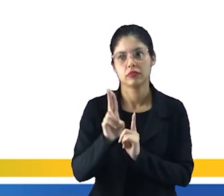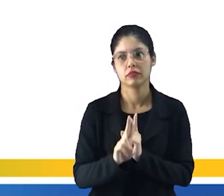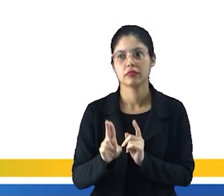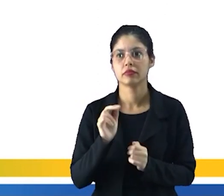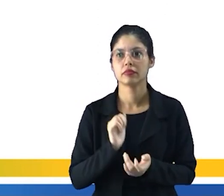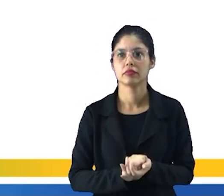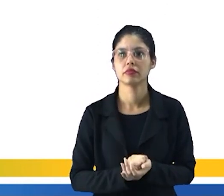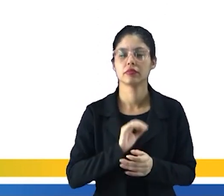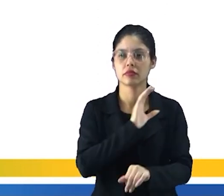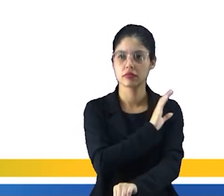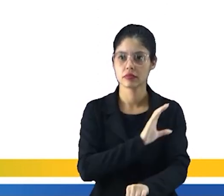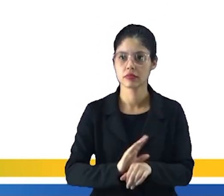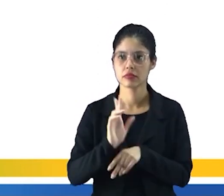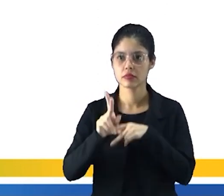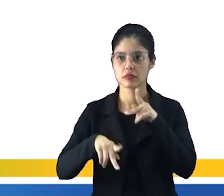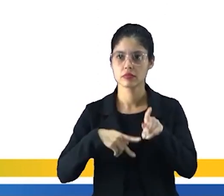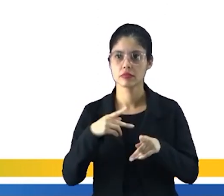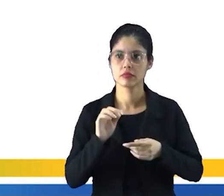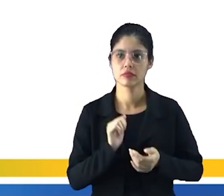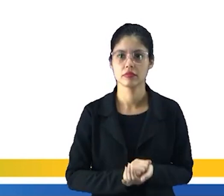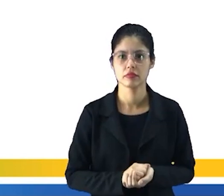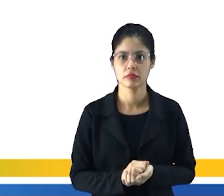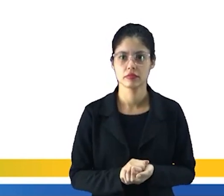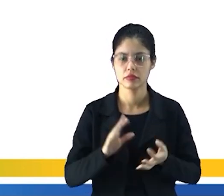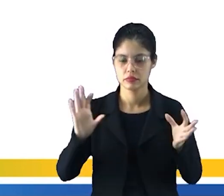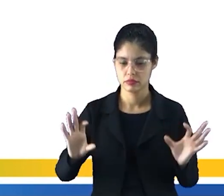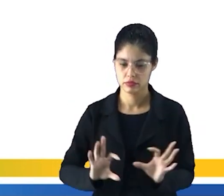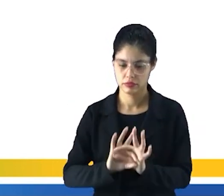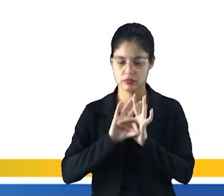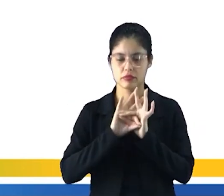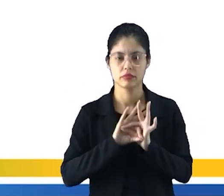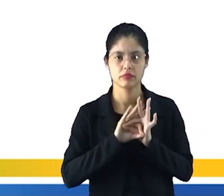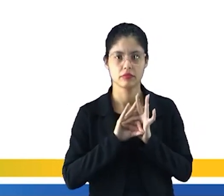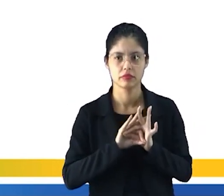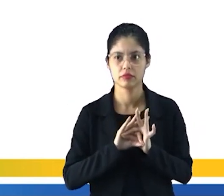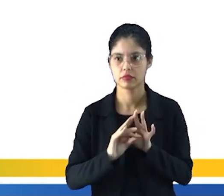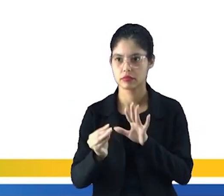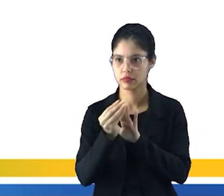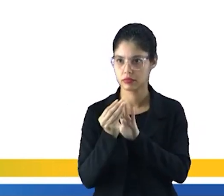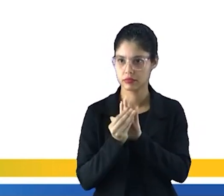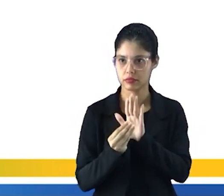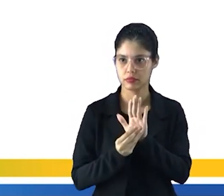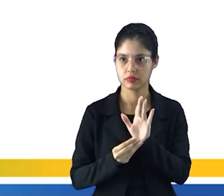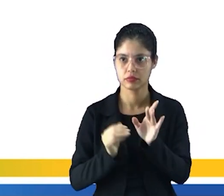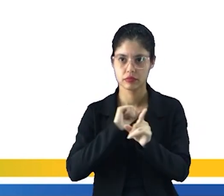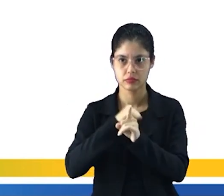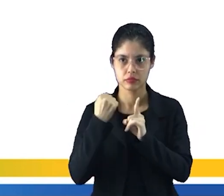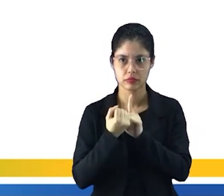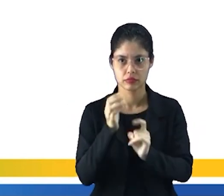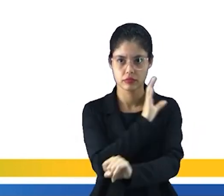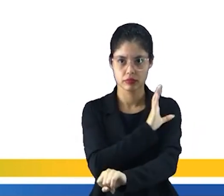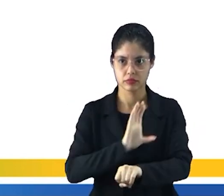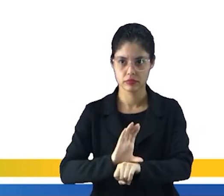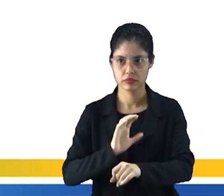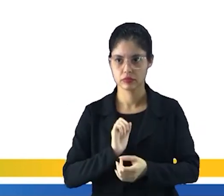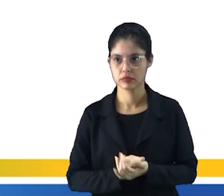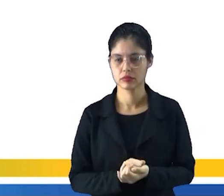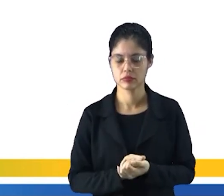também, né, da cultura do povo. Vamos lá, relaciona-se a fatores socioculturais do